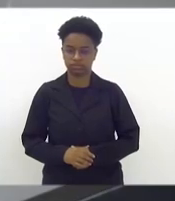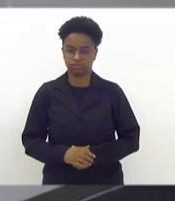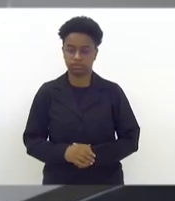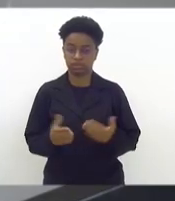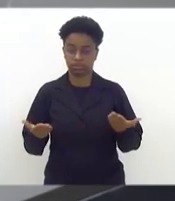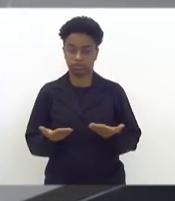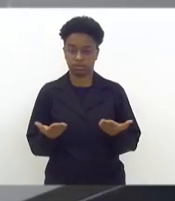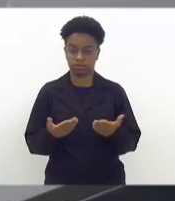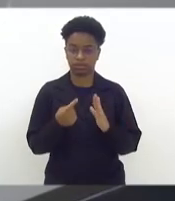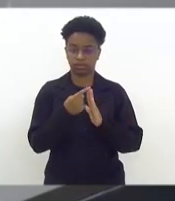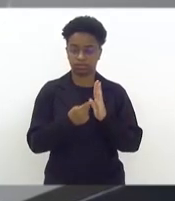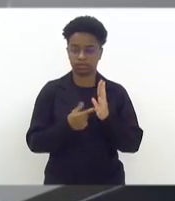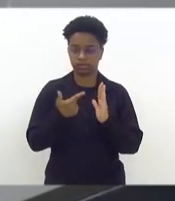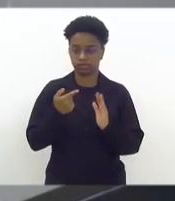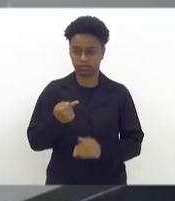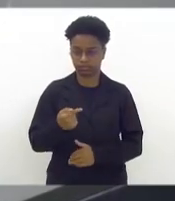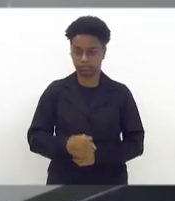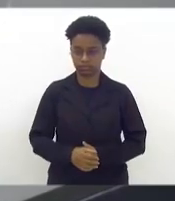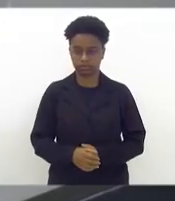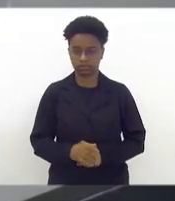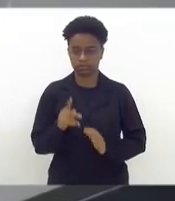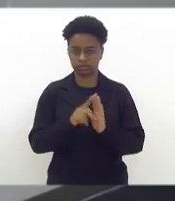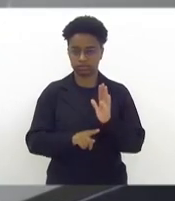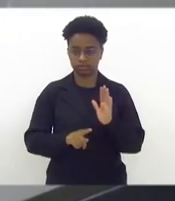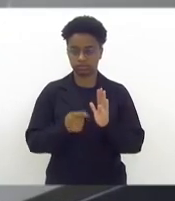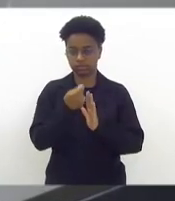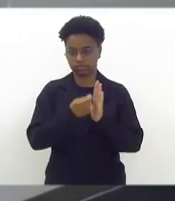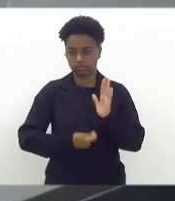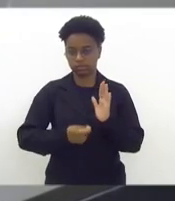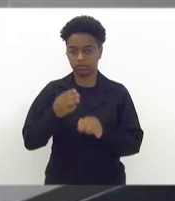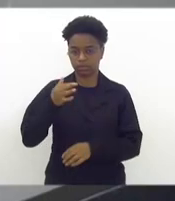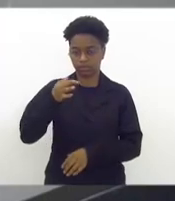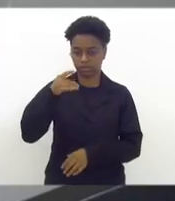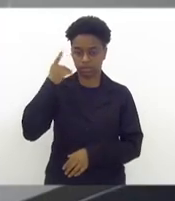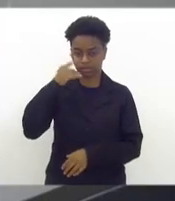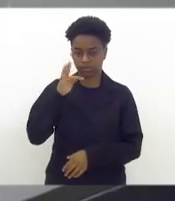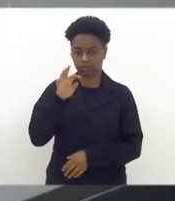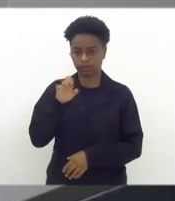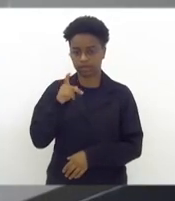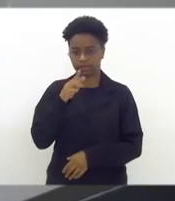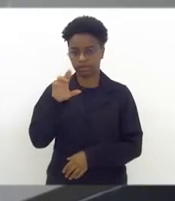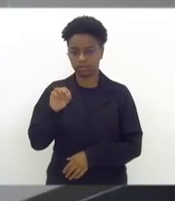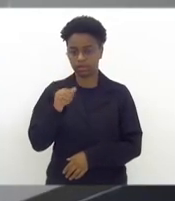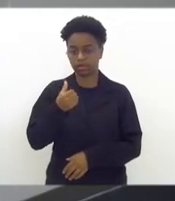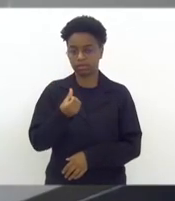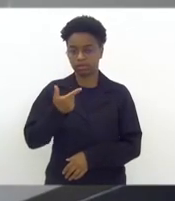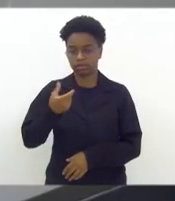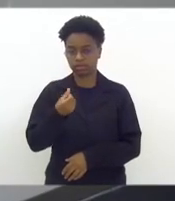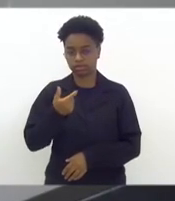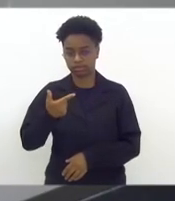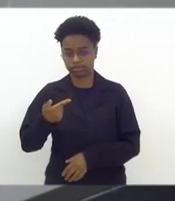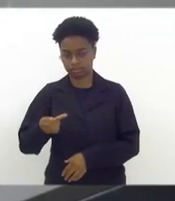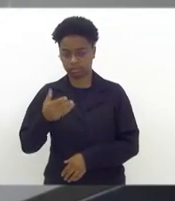ao 27 da pauta. Projetos de relatoria do deputado Filipinho Raves, projeto 626722, de autoria do